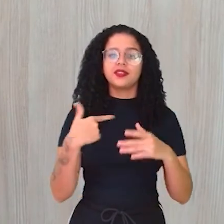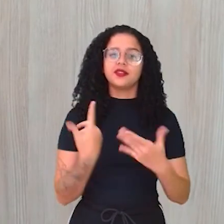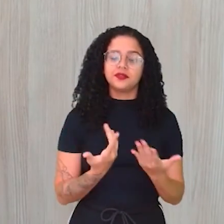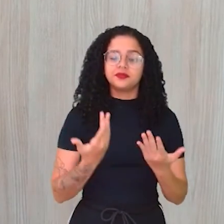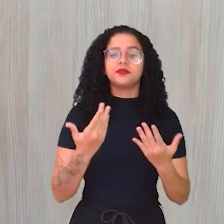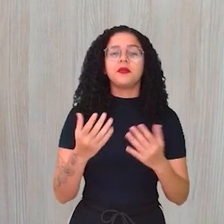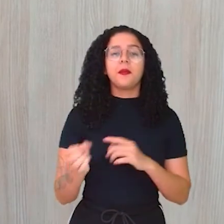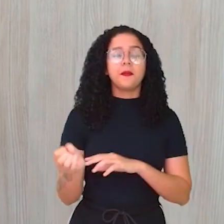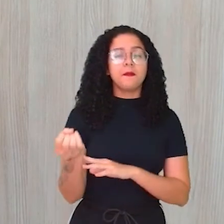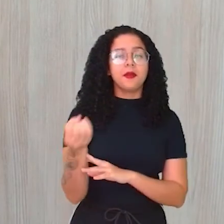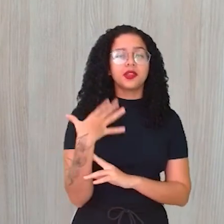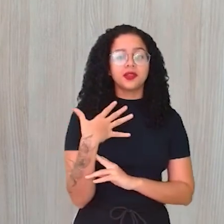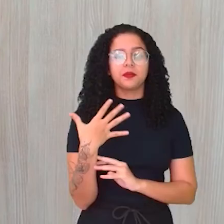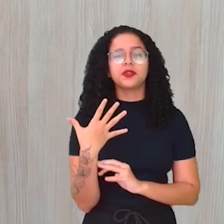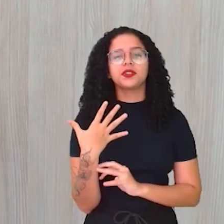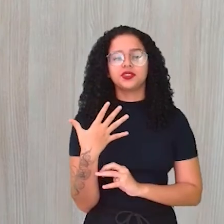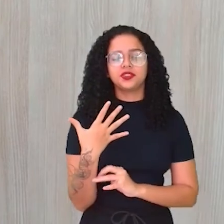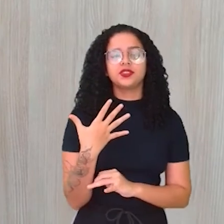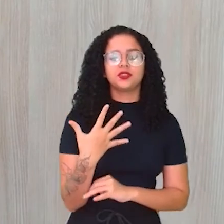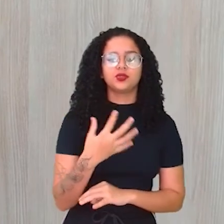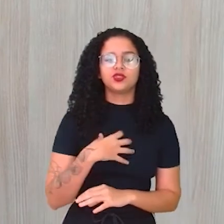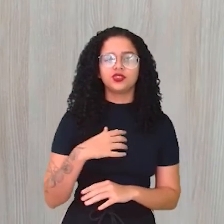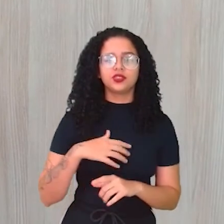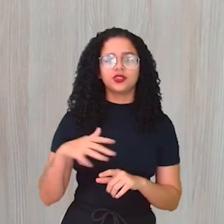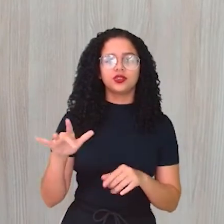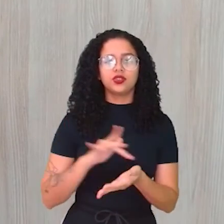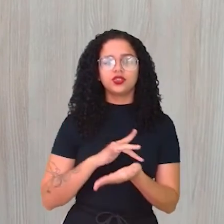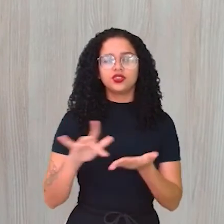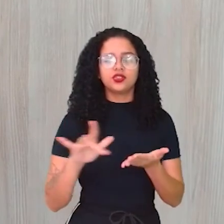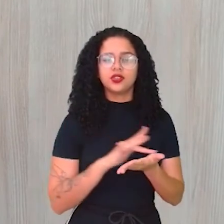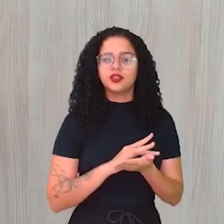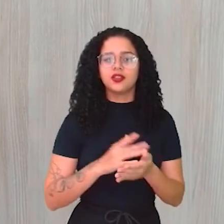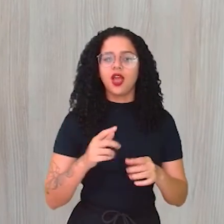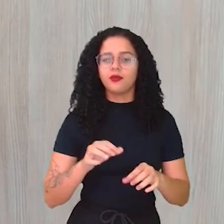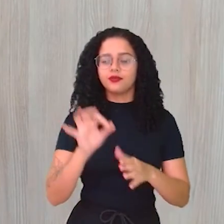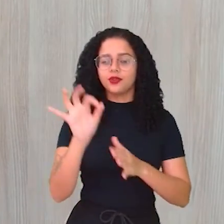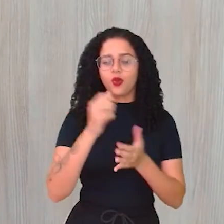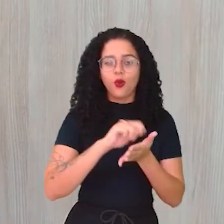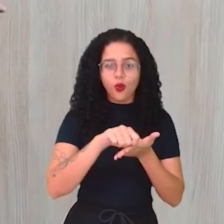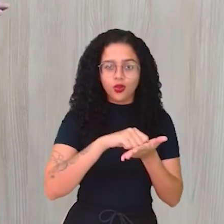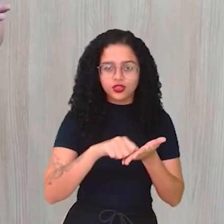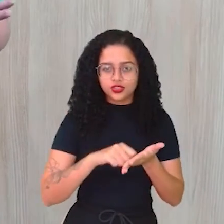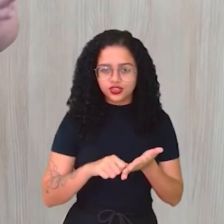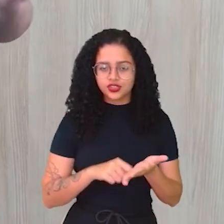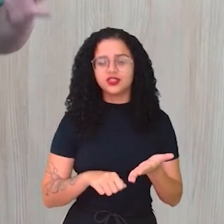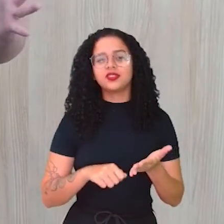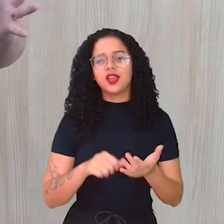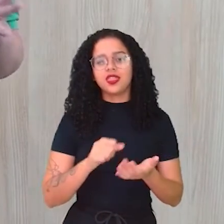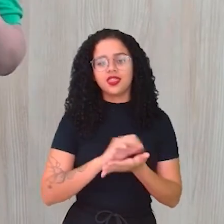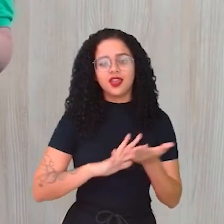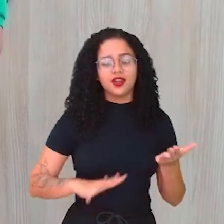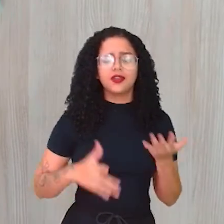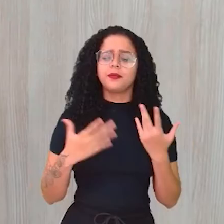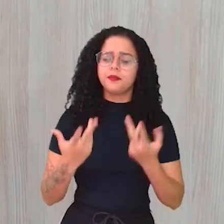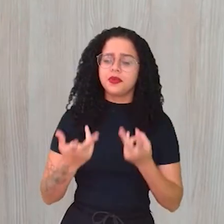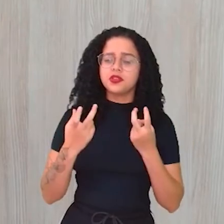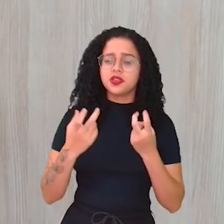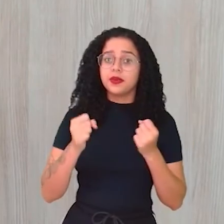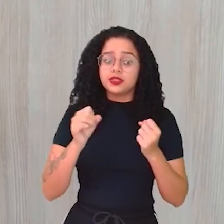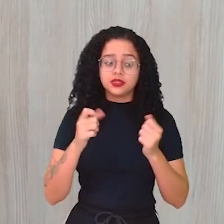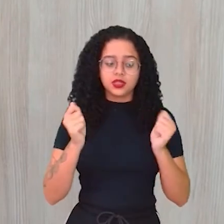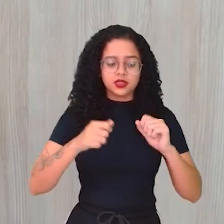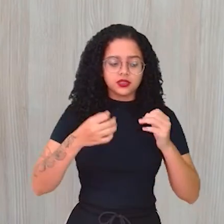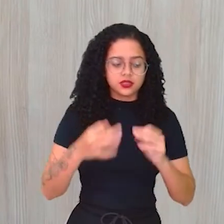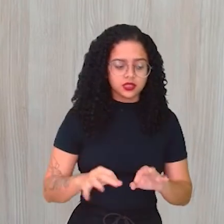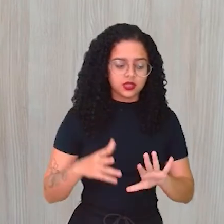gente. um modo digital aí de corrigir a tarefa, né? Exatamente. Então, e perceber se está dando certo. Exatamente. Né? Então,